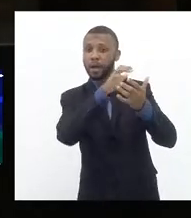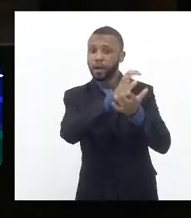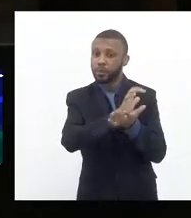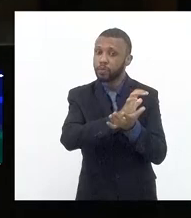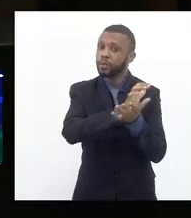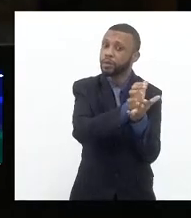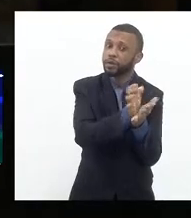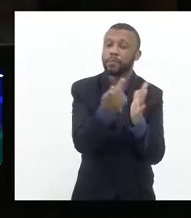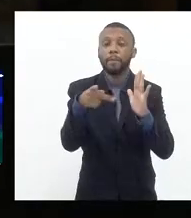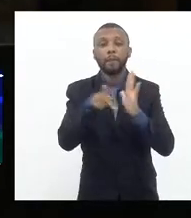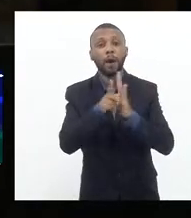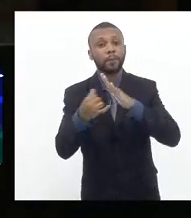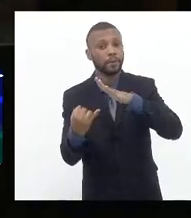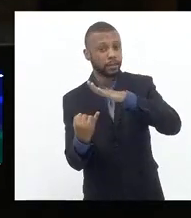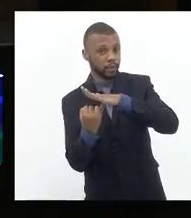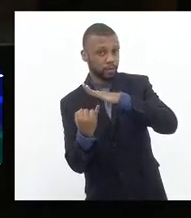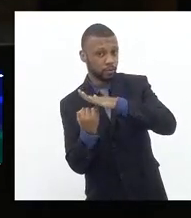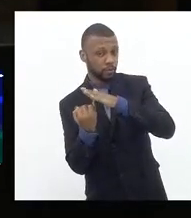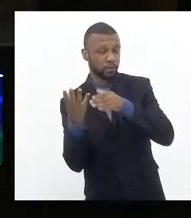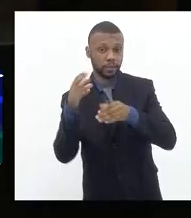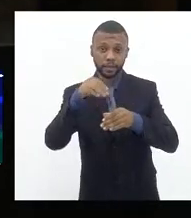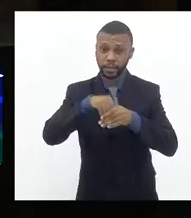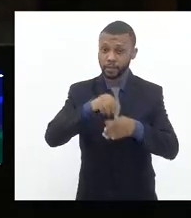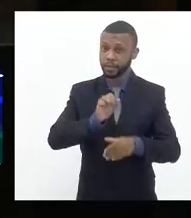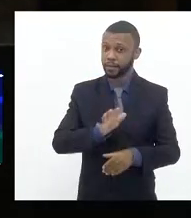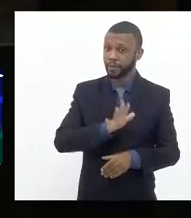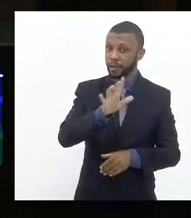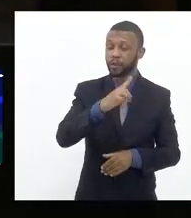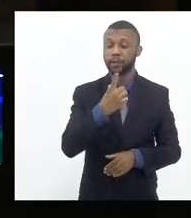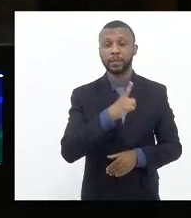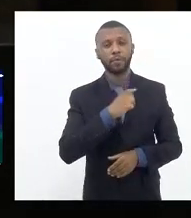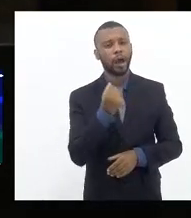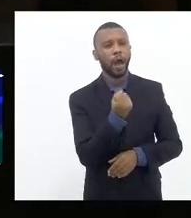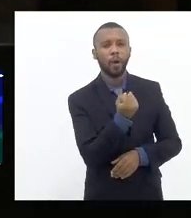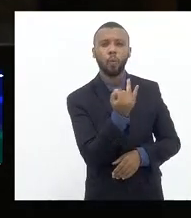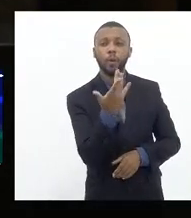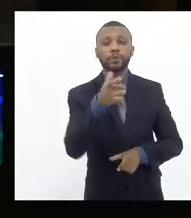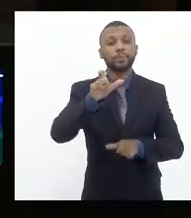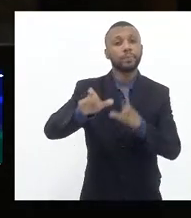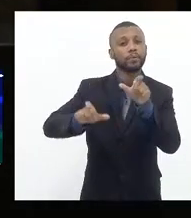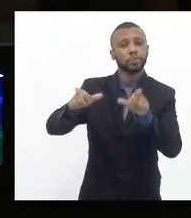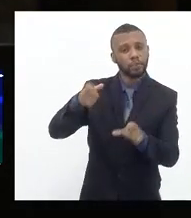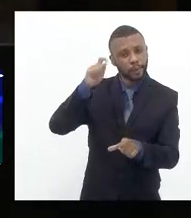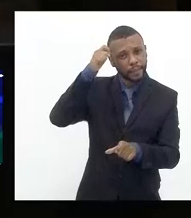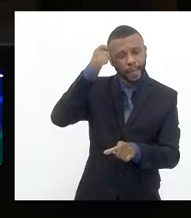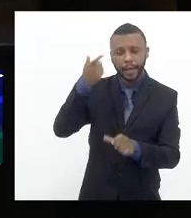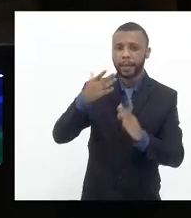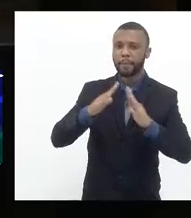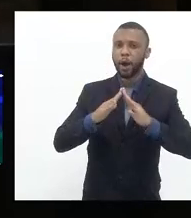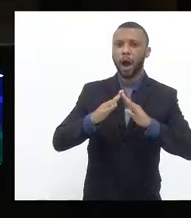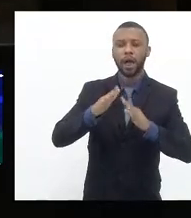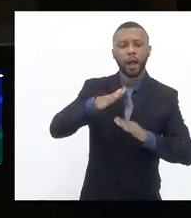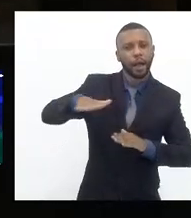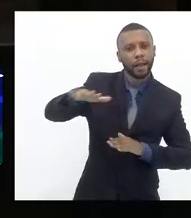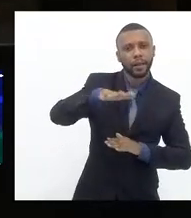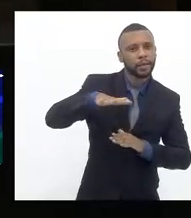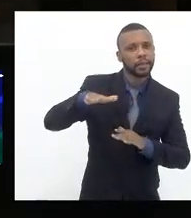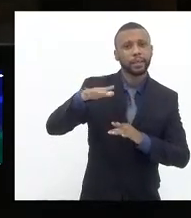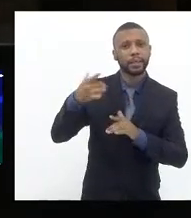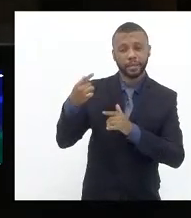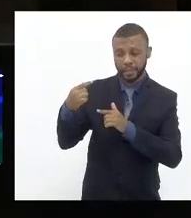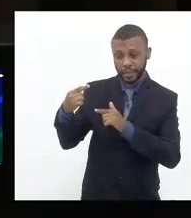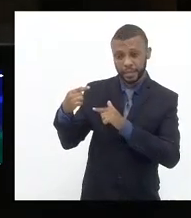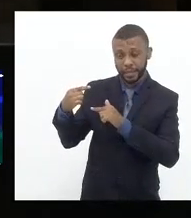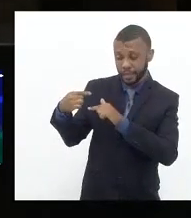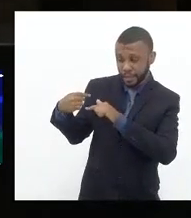enfermeira Rejane. Quando na favela a gente tem um número enorme de pessoas negras, né, descendentes